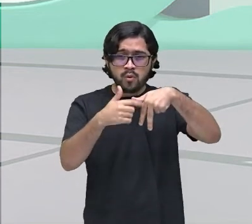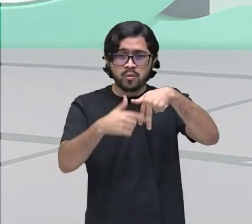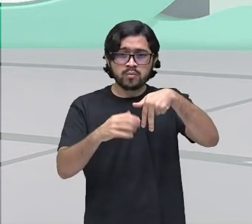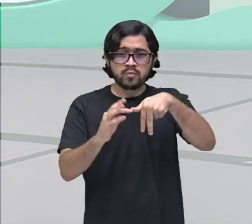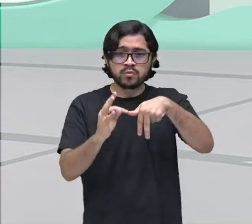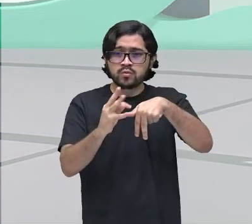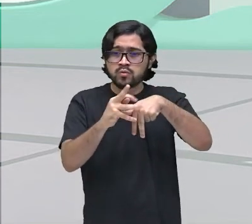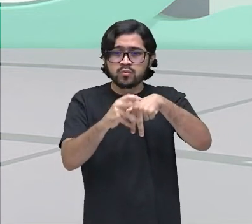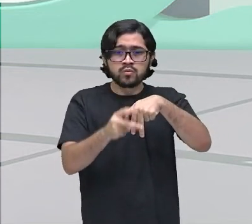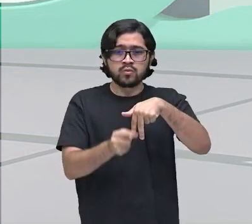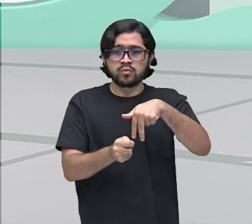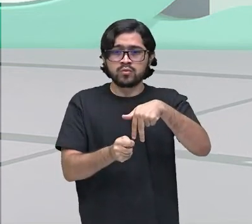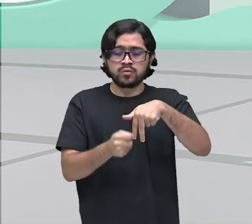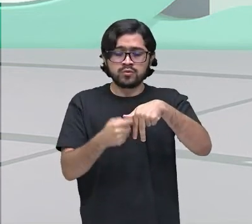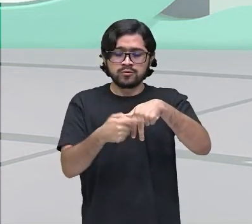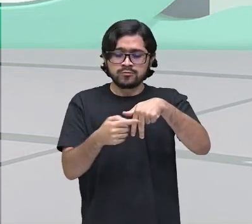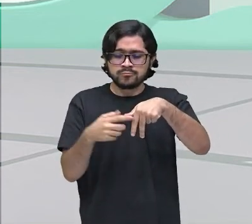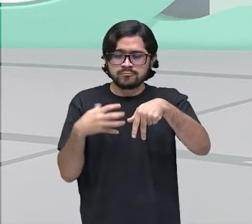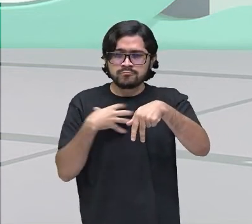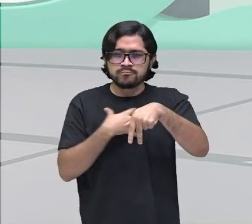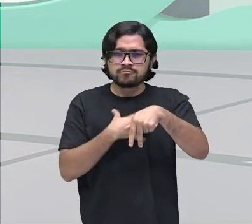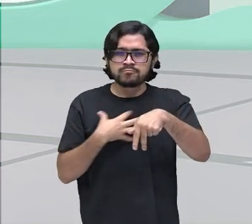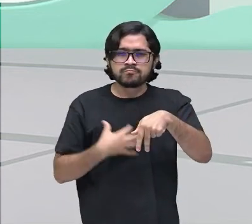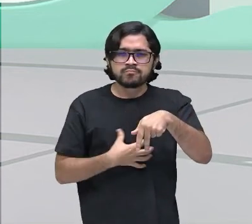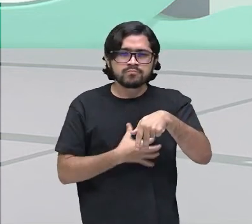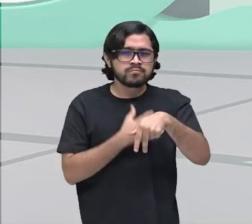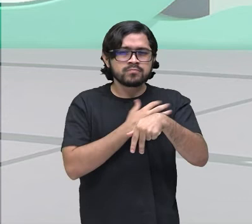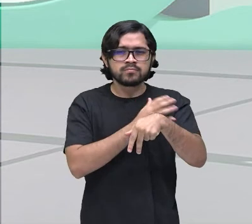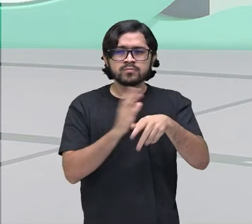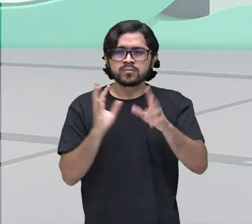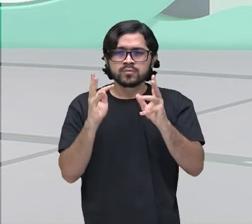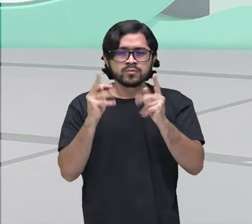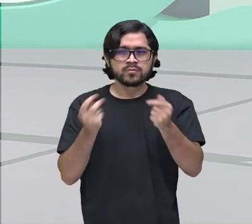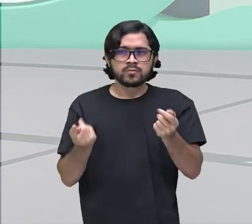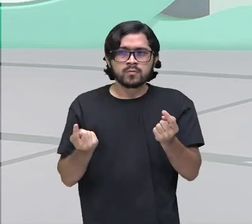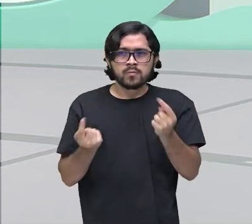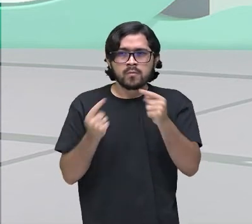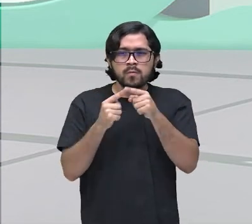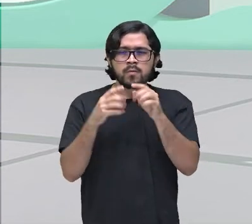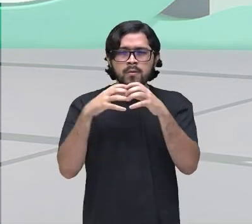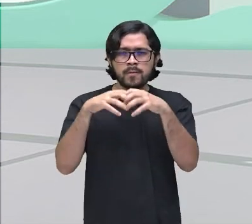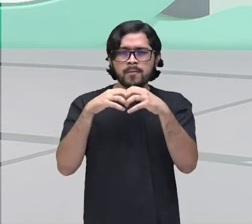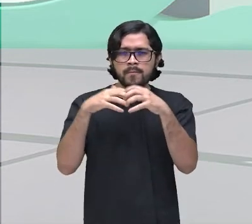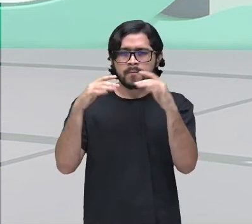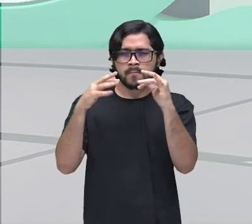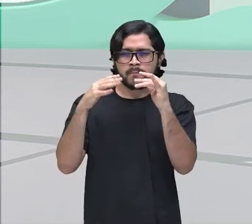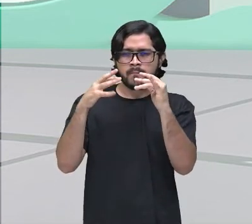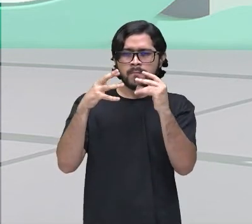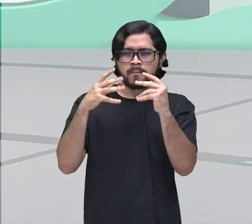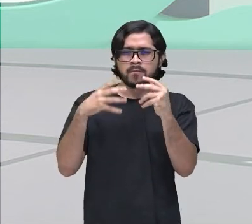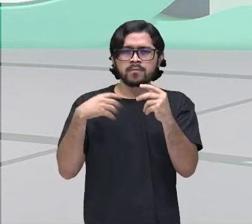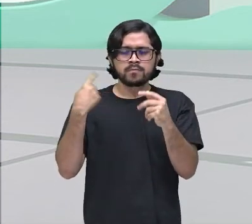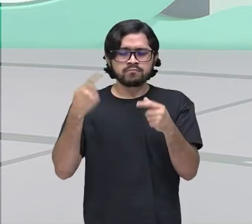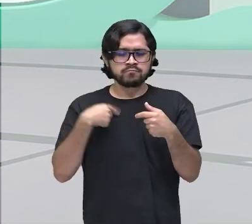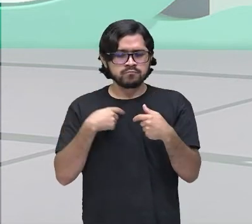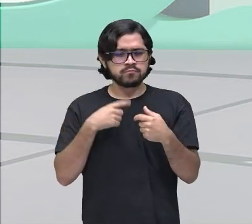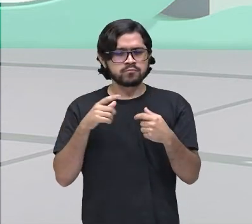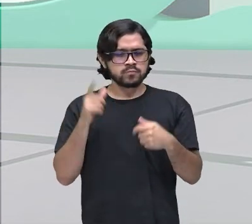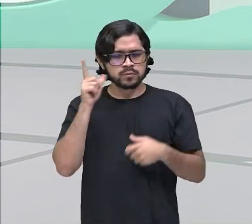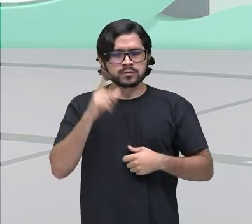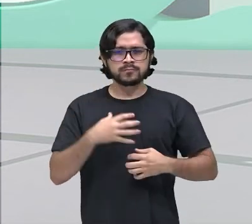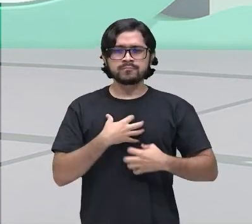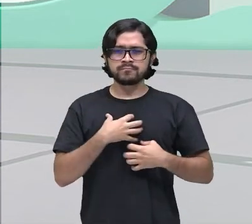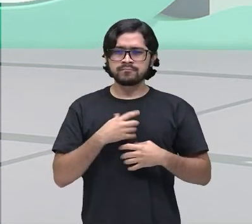por todo o nosso corpo que vão captar informação, vão enviar para o cérebro e o cérebro vai devolver essa informação das coisas